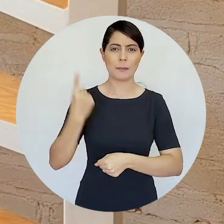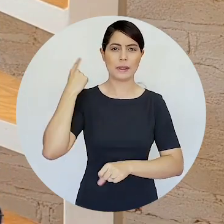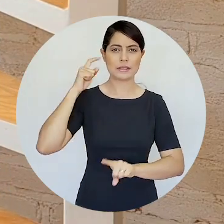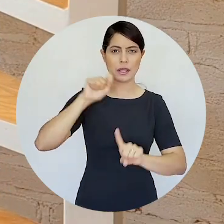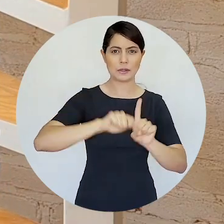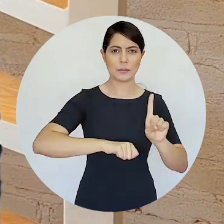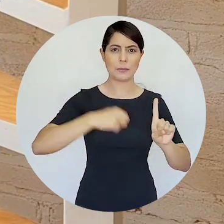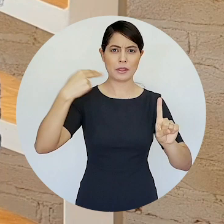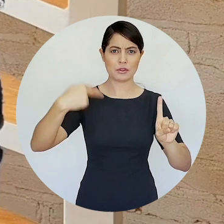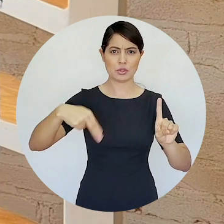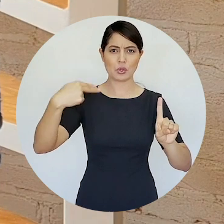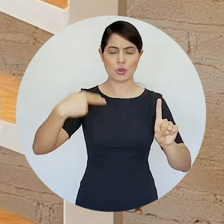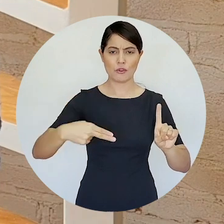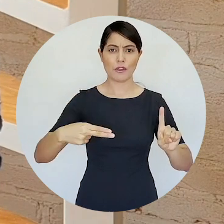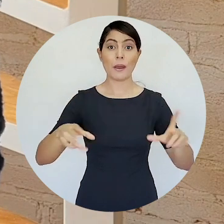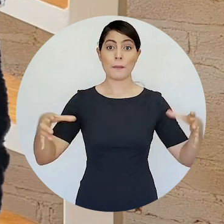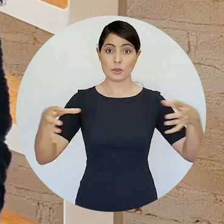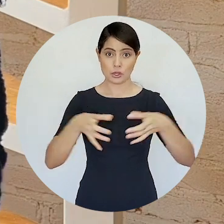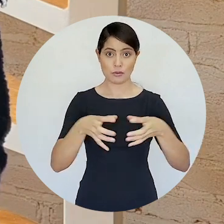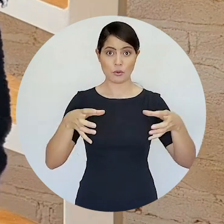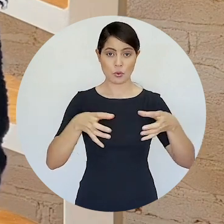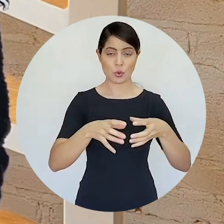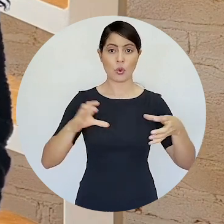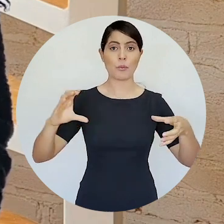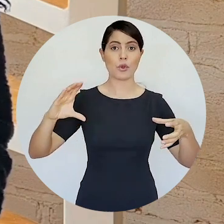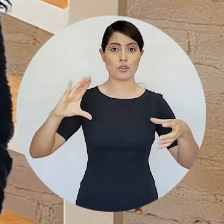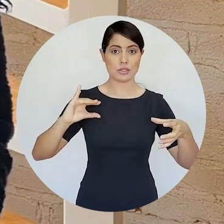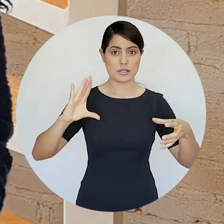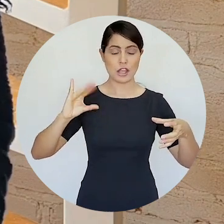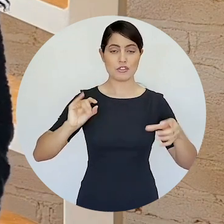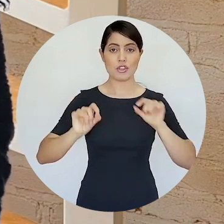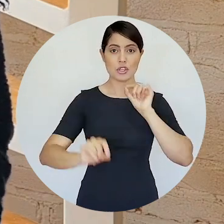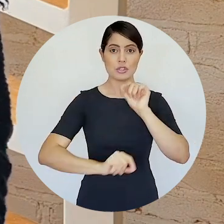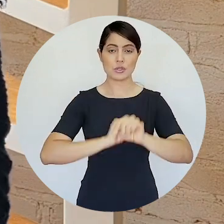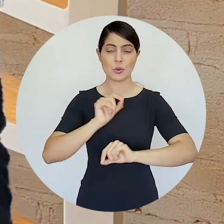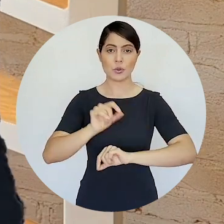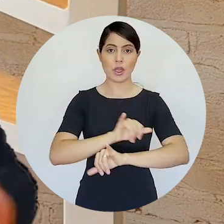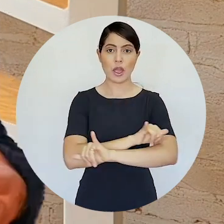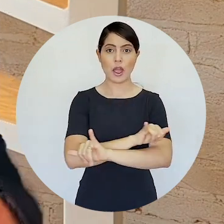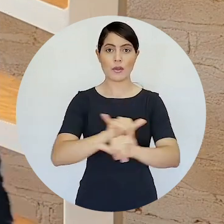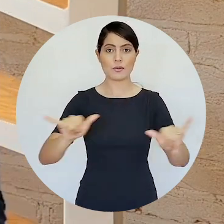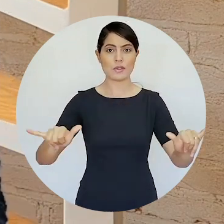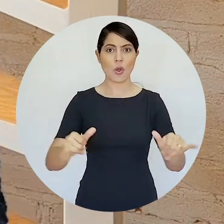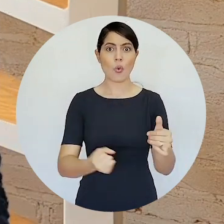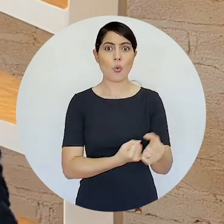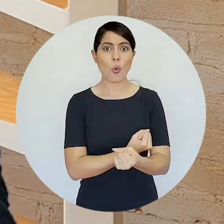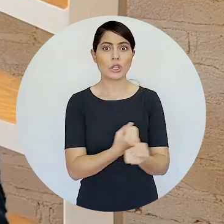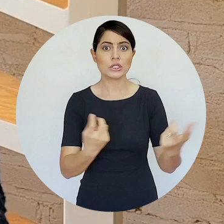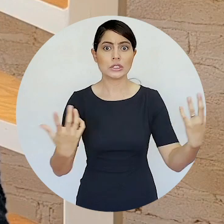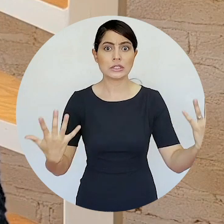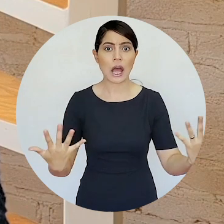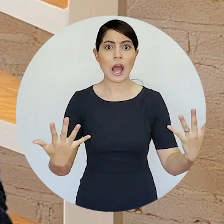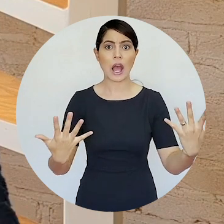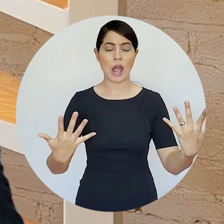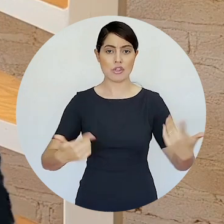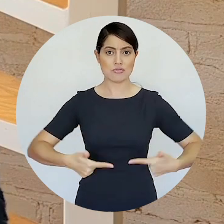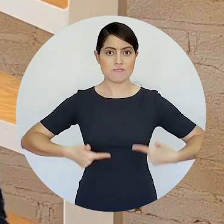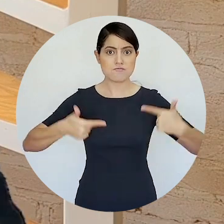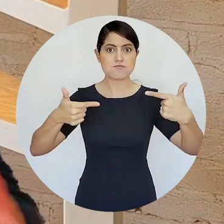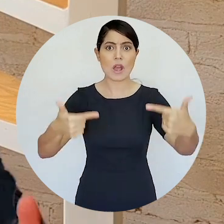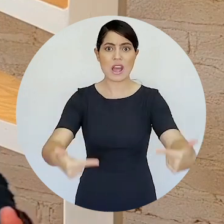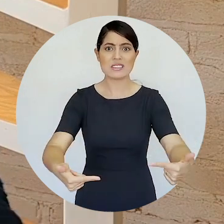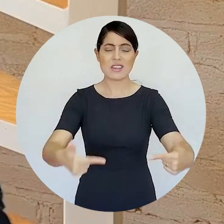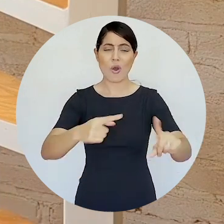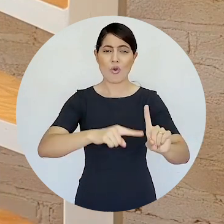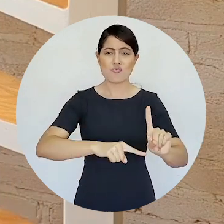um grupo de 11 mil cientistas de 253 países editou um paper falando que já são inequívocos